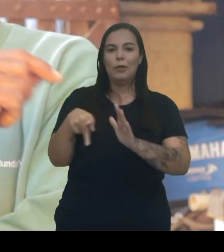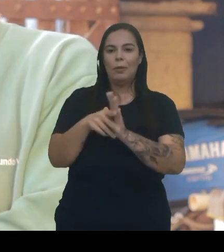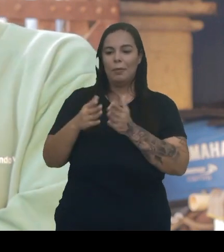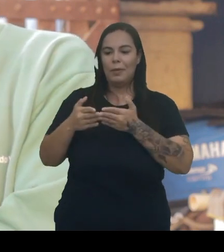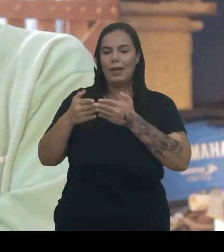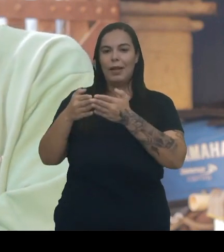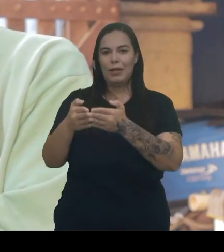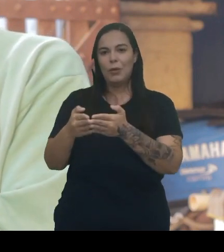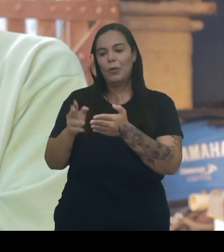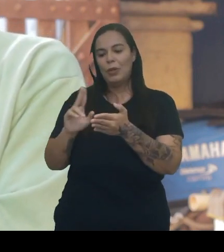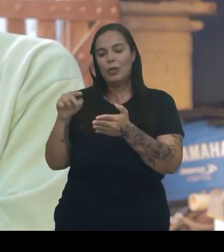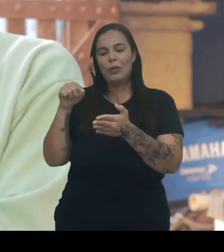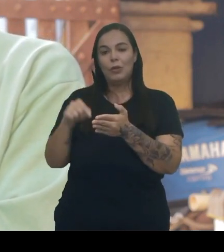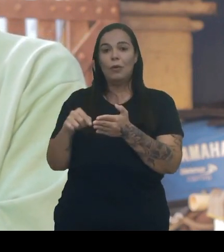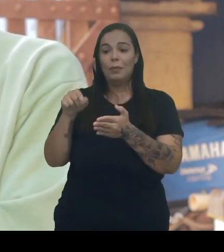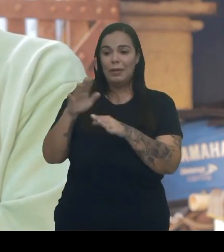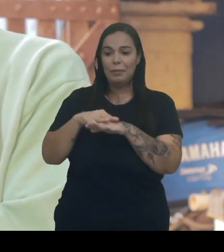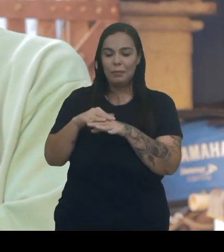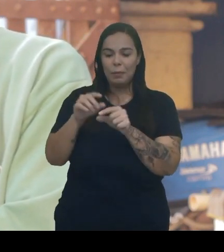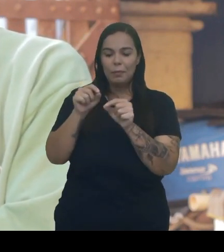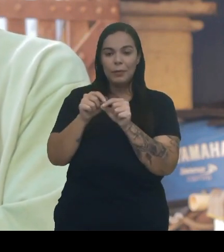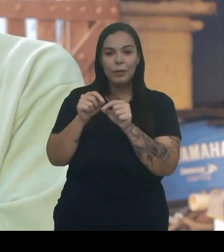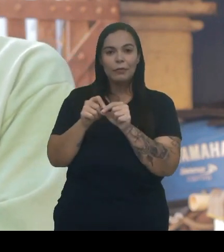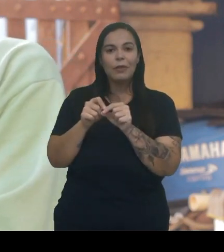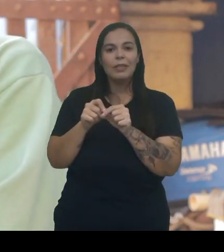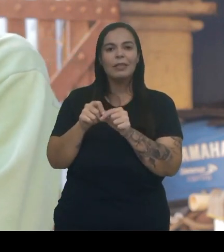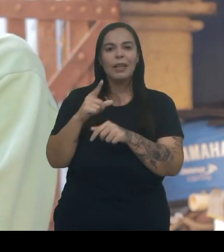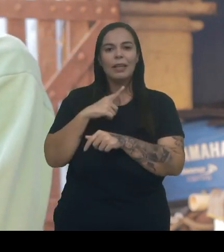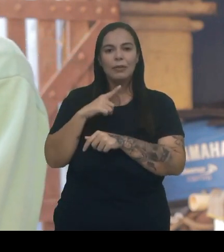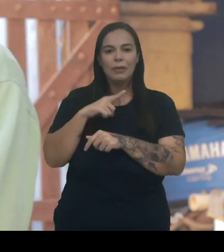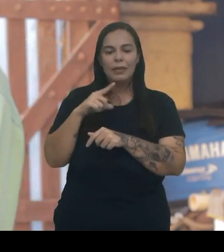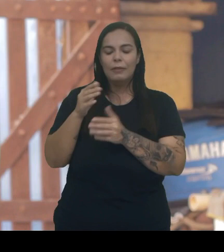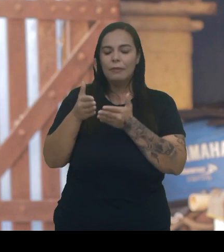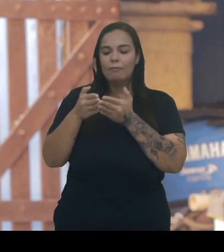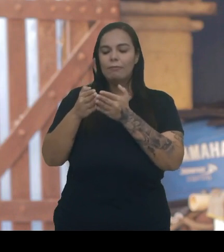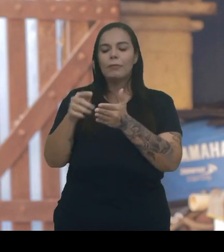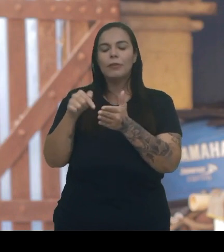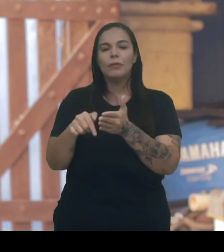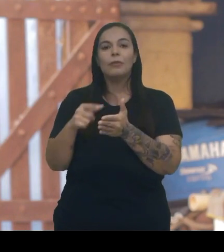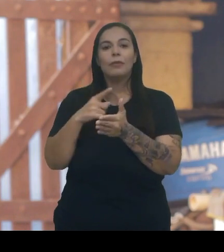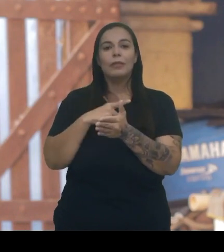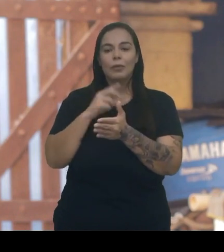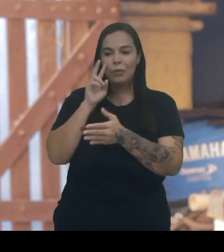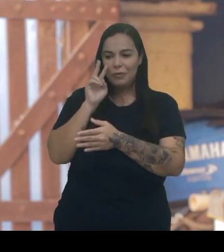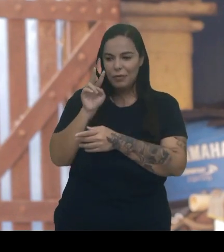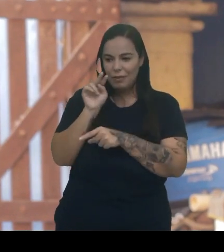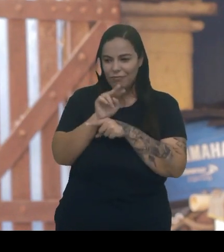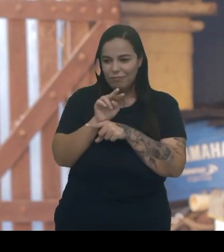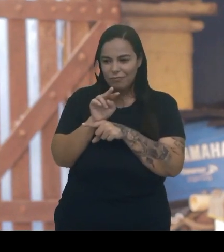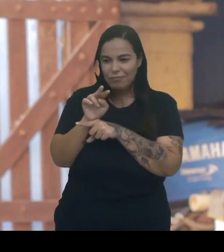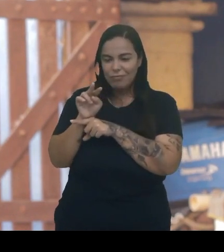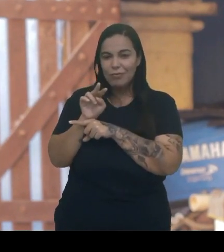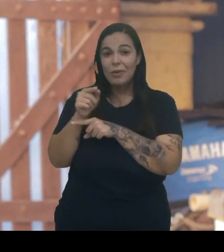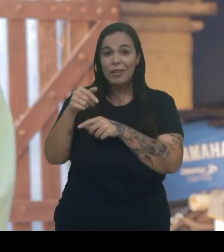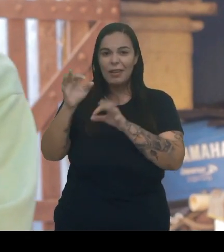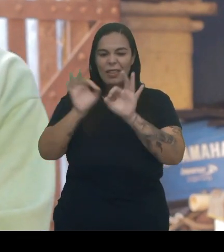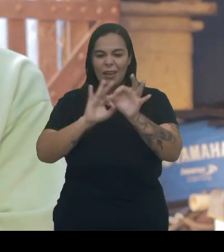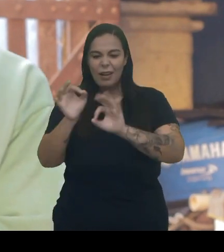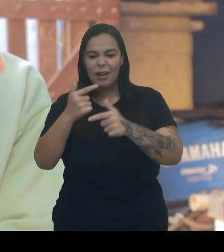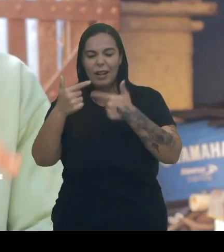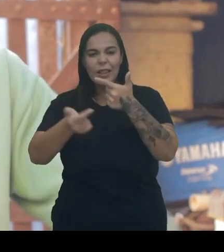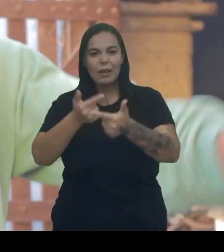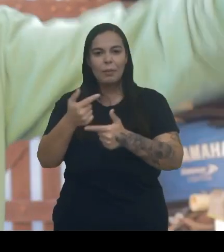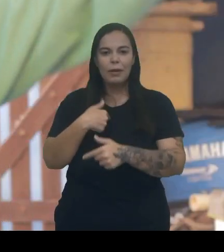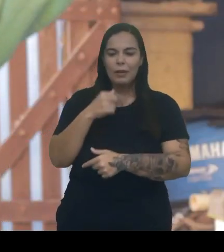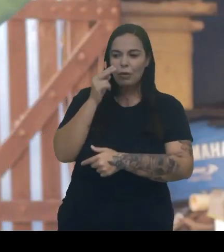canoa, você vê, aquela canoa, quando ele fez aquela canoa, eu namorava aquela canoa o dia todo ele fazendo aquela canoa. Ele cortou um pedaço